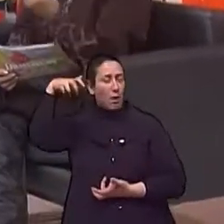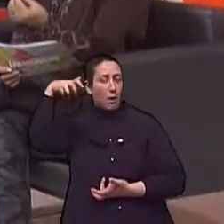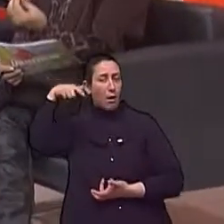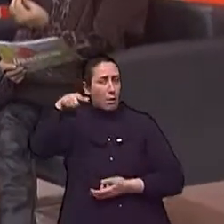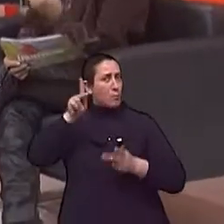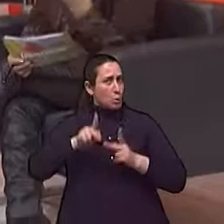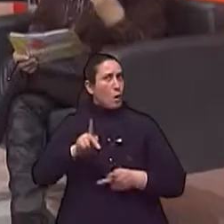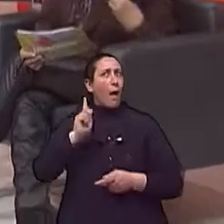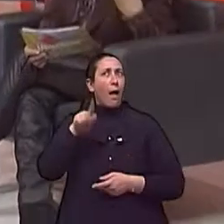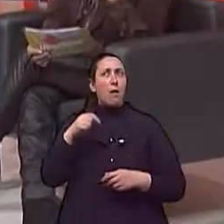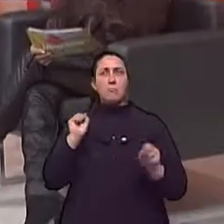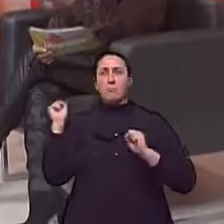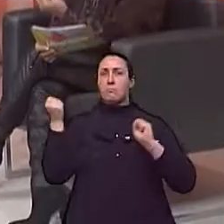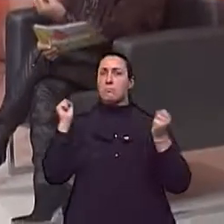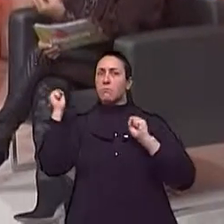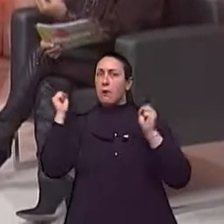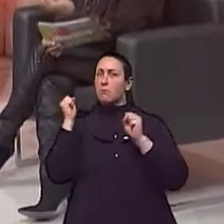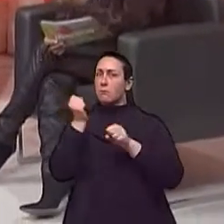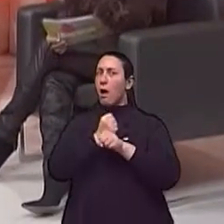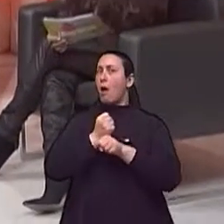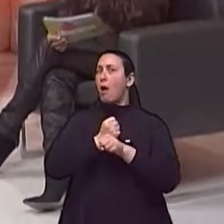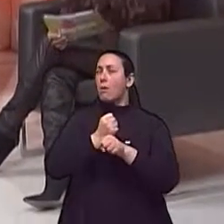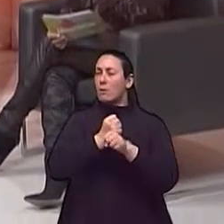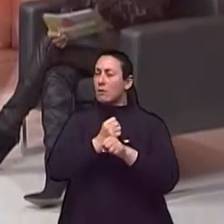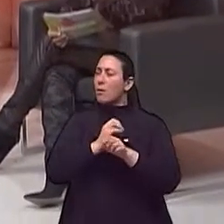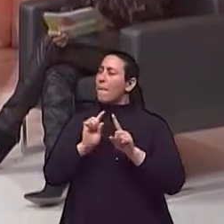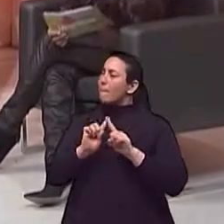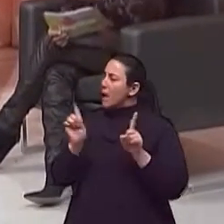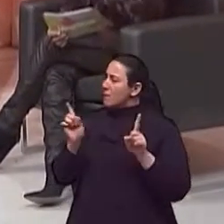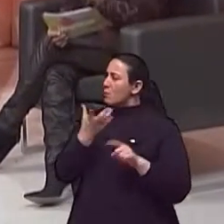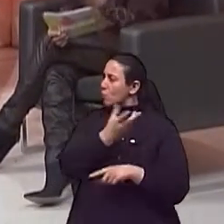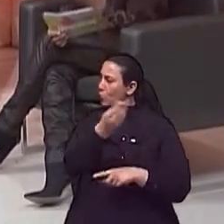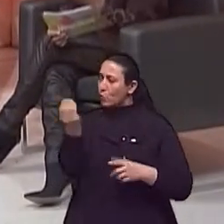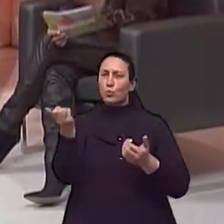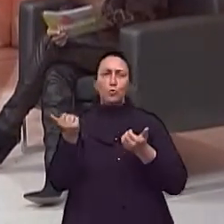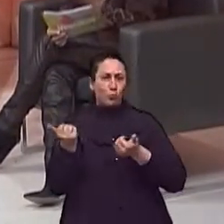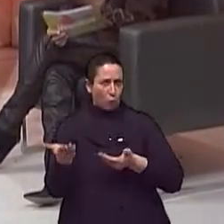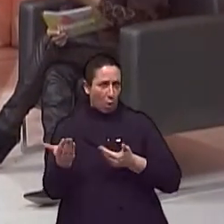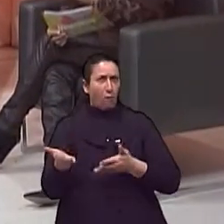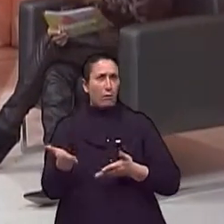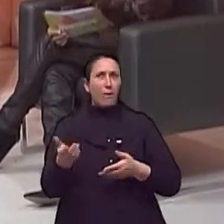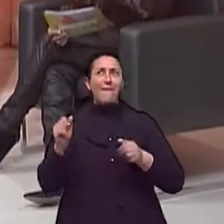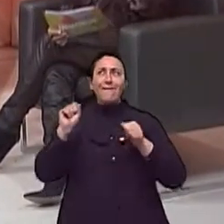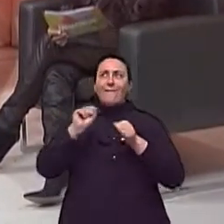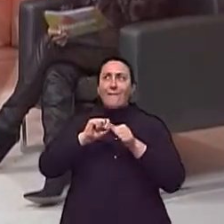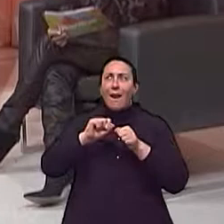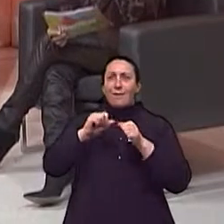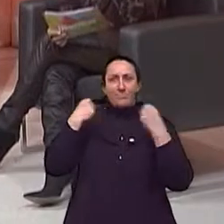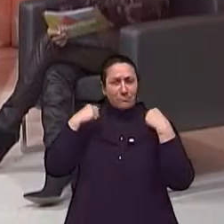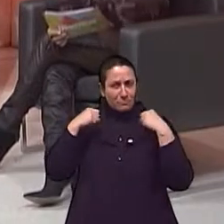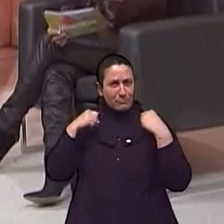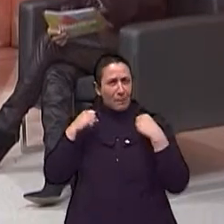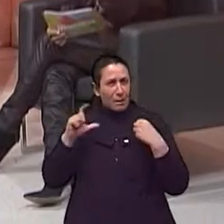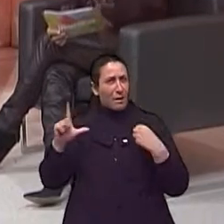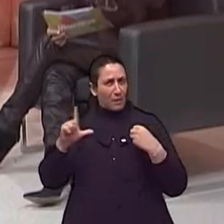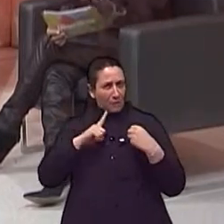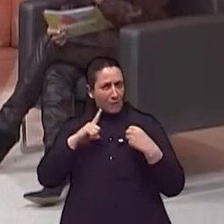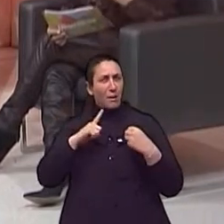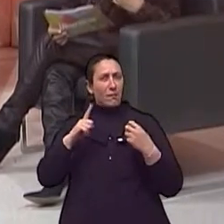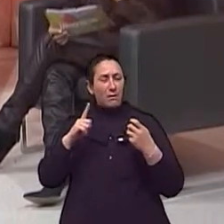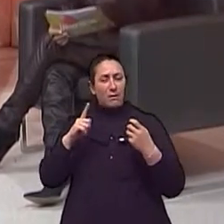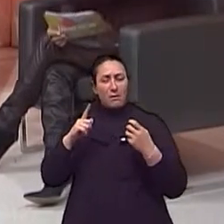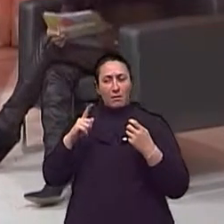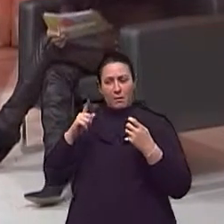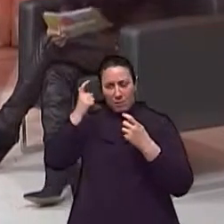ansiosa a vida inteira as características vêm né os jovens que hoje fazem exercício físico eles estão colaborando para que o